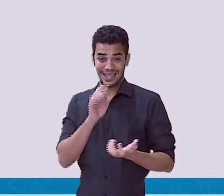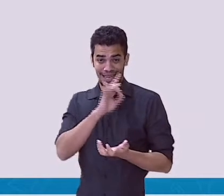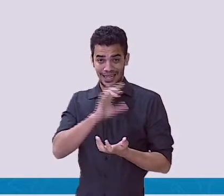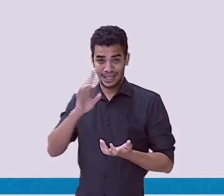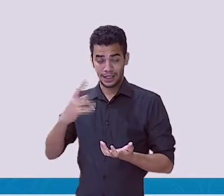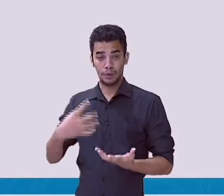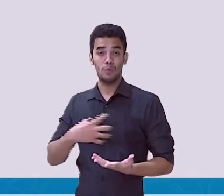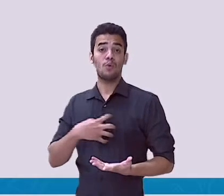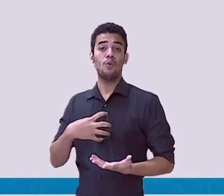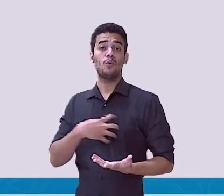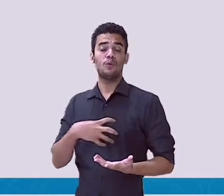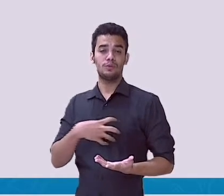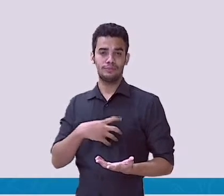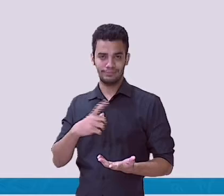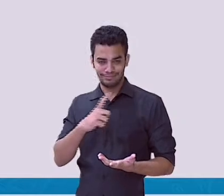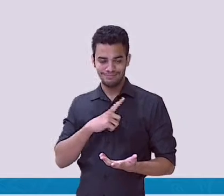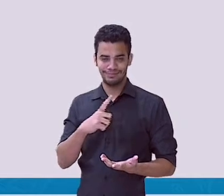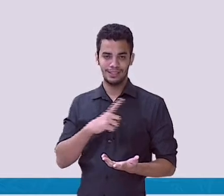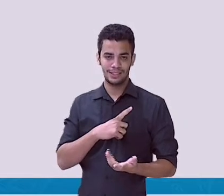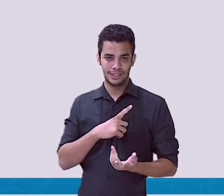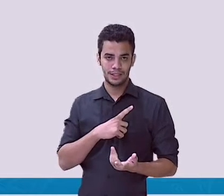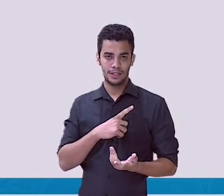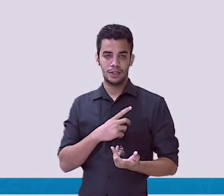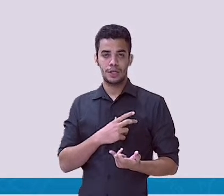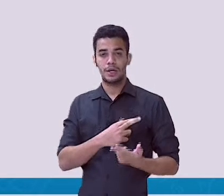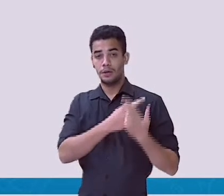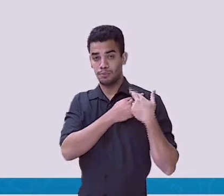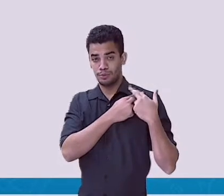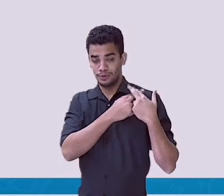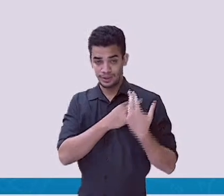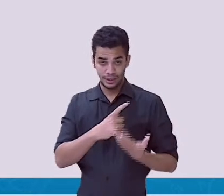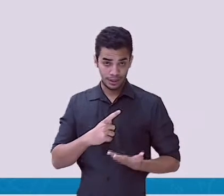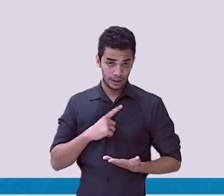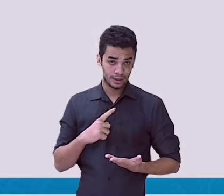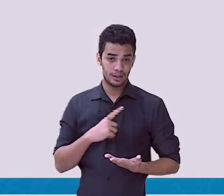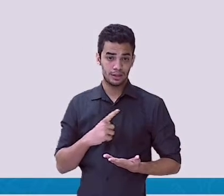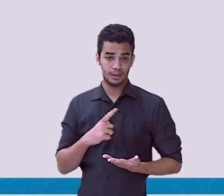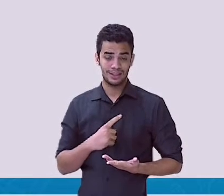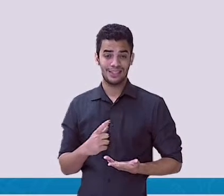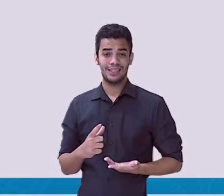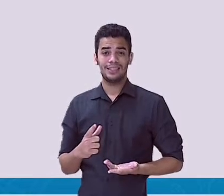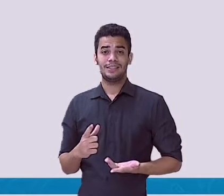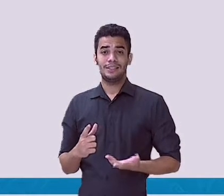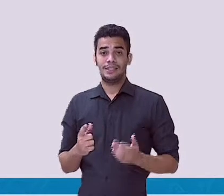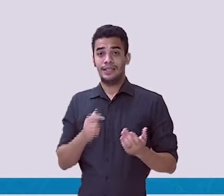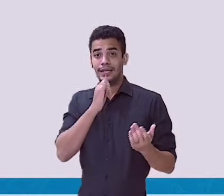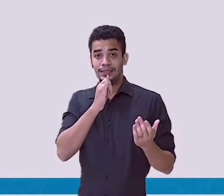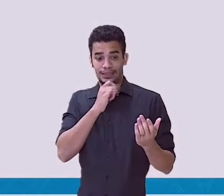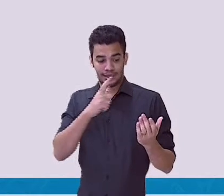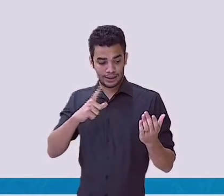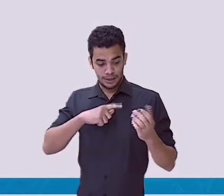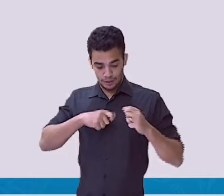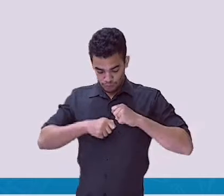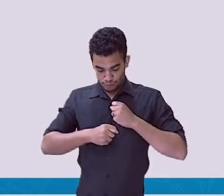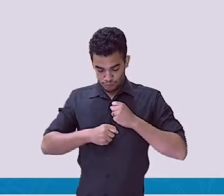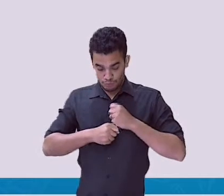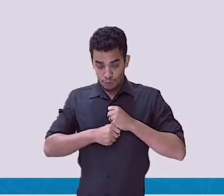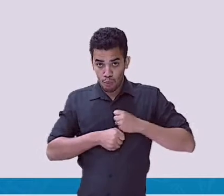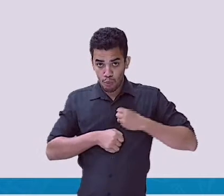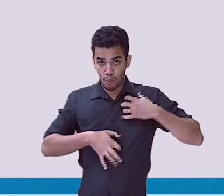um calibre. Nós vamos ter os capilares, que são tão finos quanto um fio do nosso cabelo. E